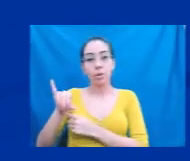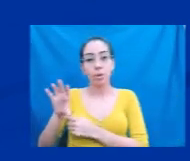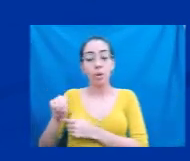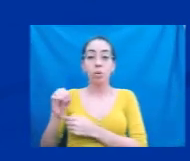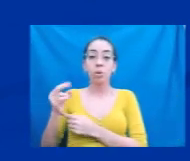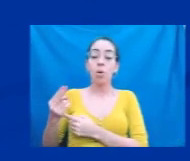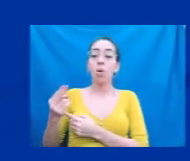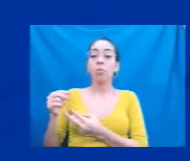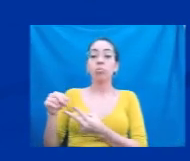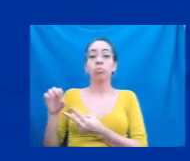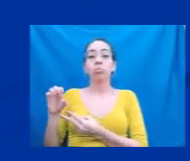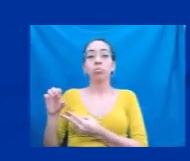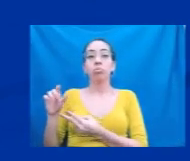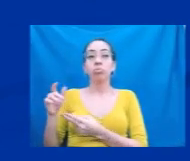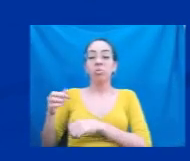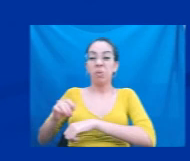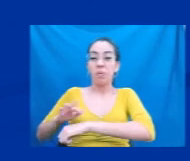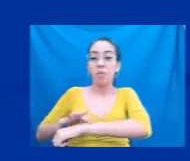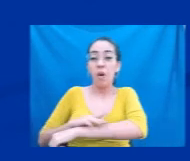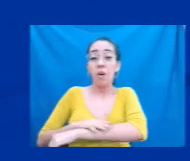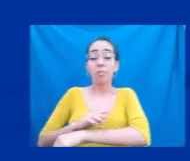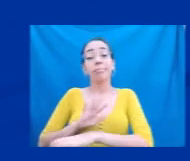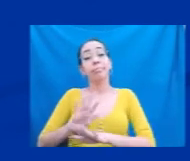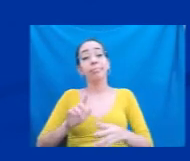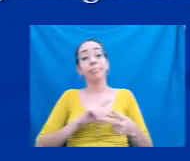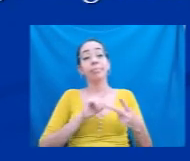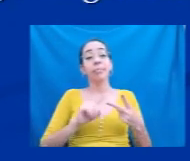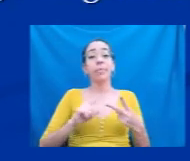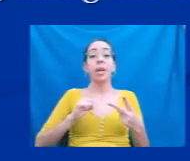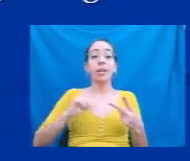os teratogênicos, os carcinogênicos e os mutagênicos.